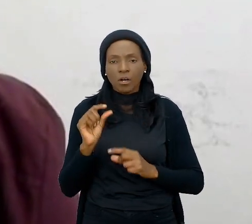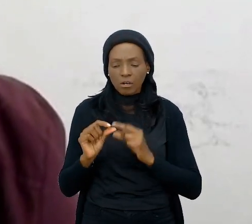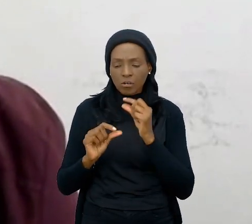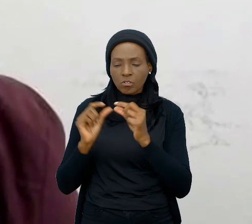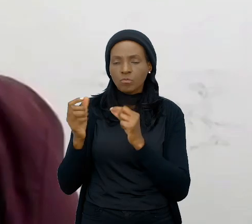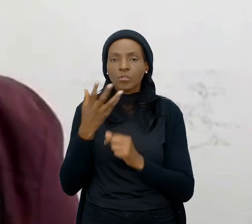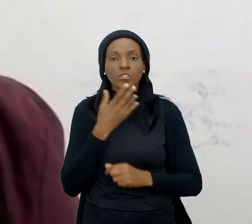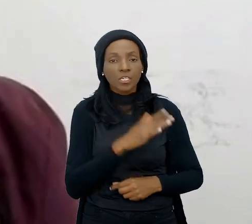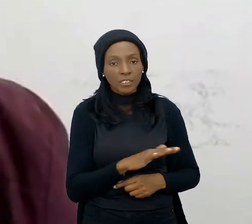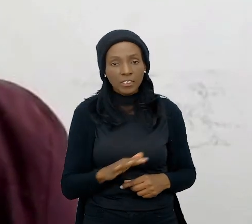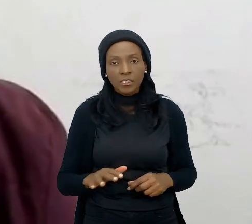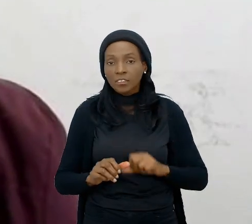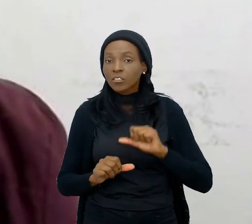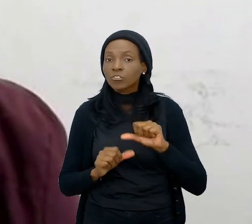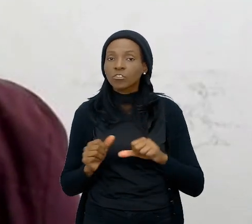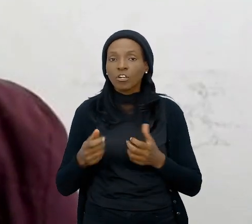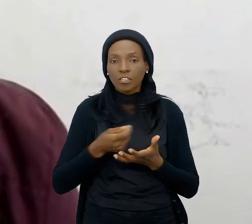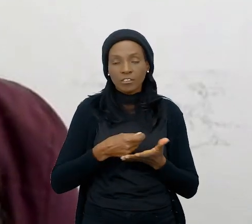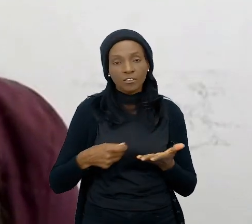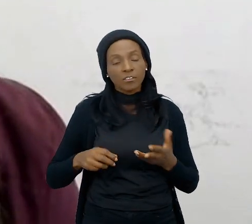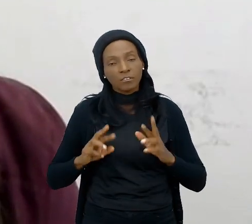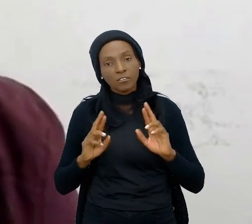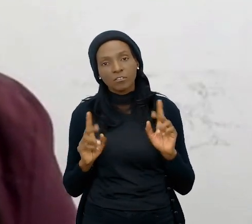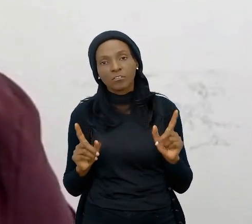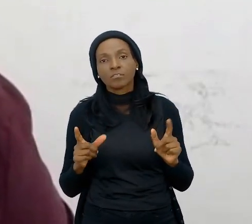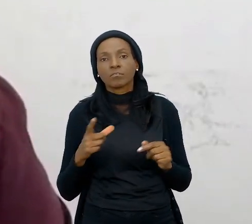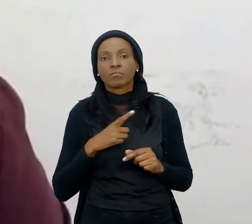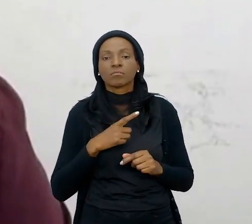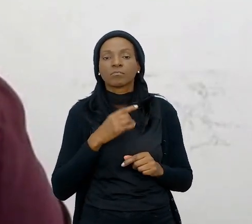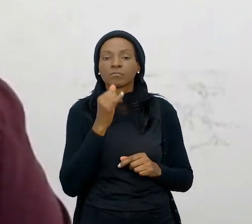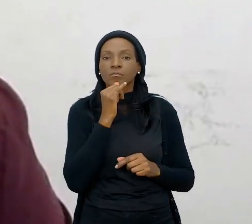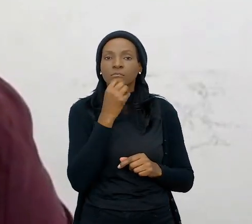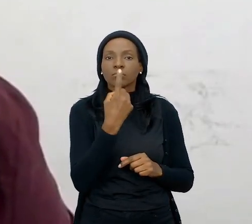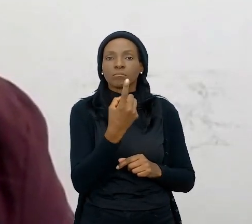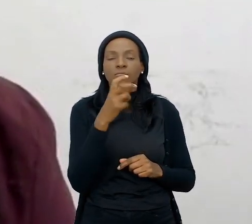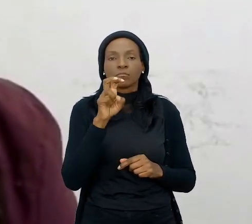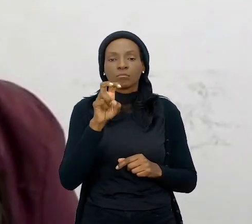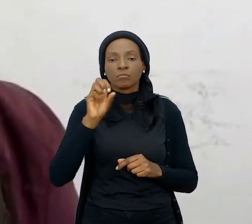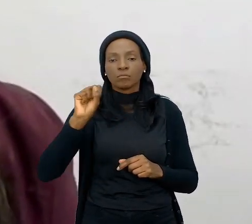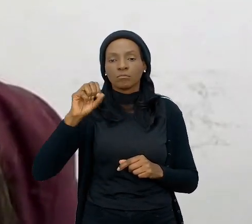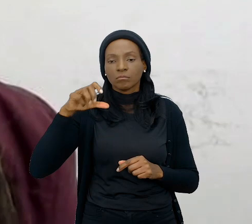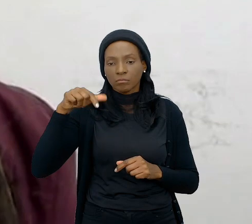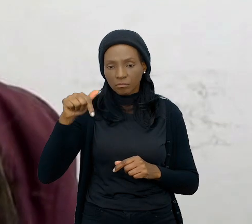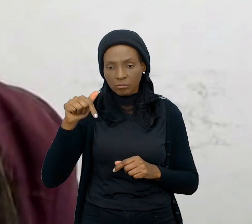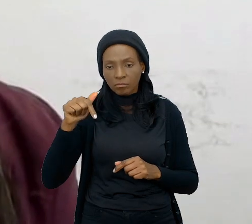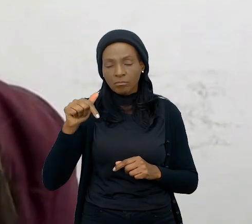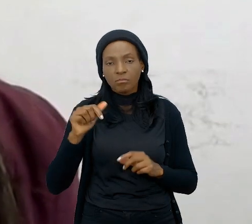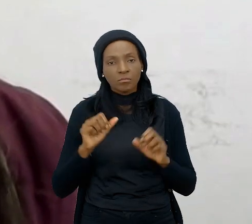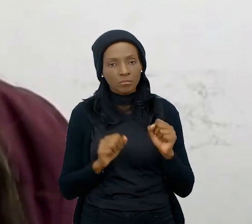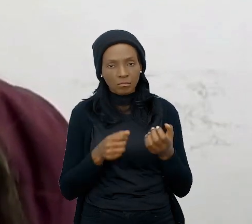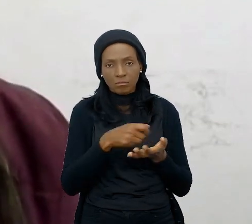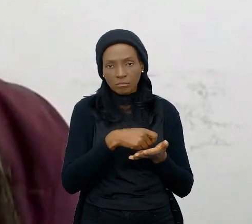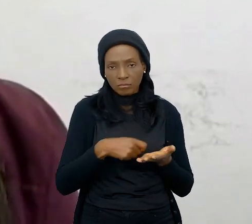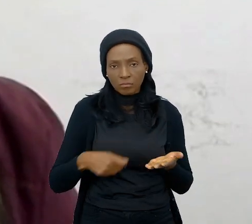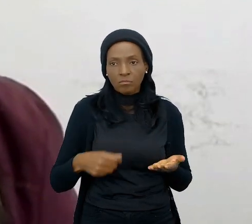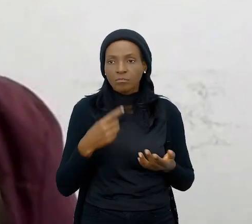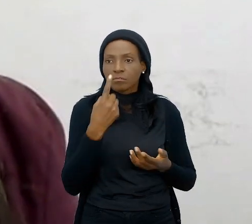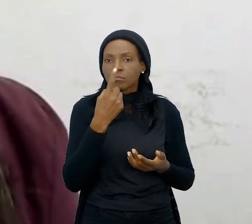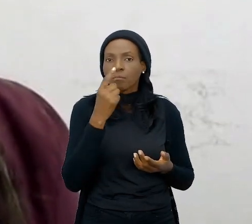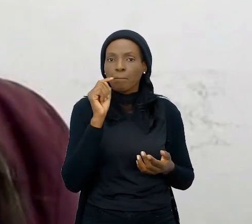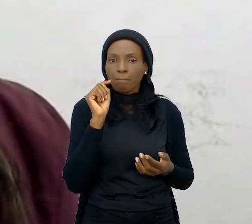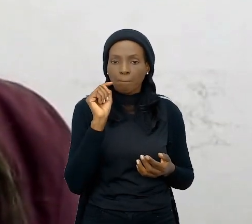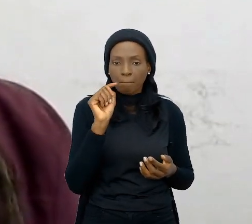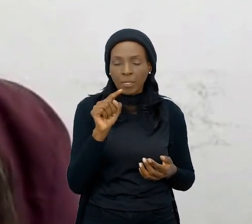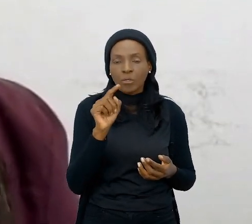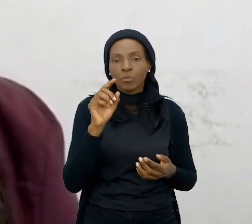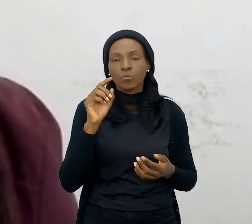podem escrever de uma outra forma. Então, o 1587, ela pode representar ali pelo número 1000, pelo